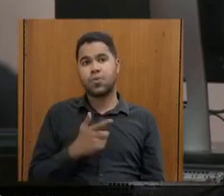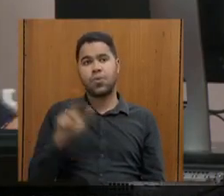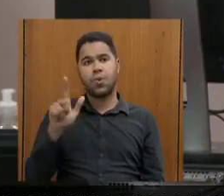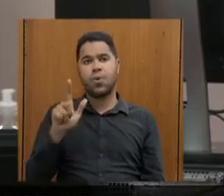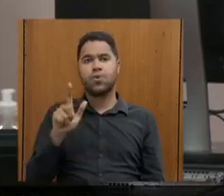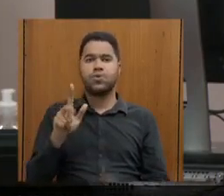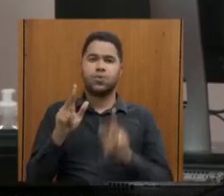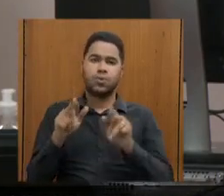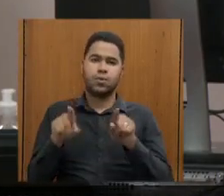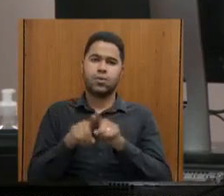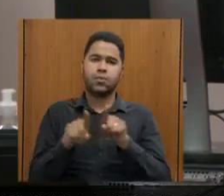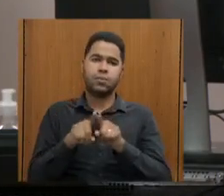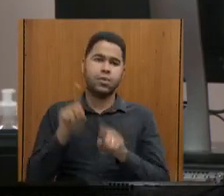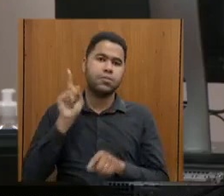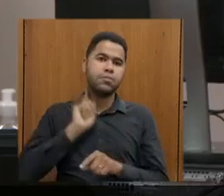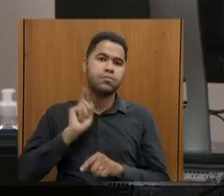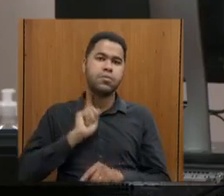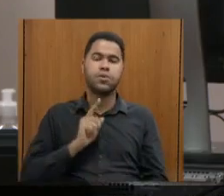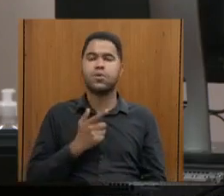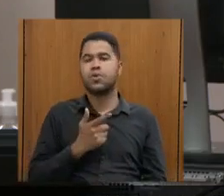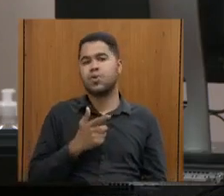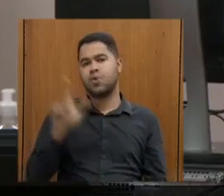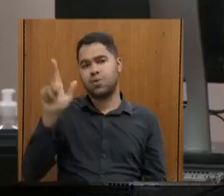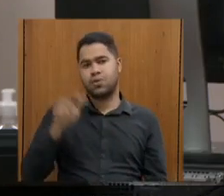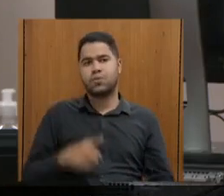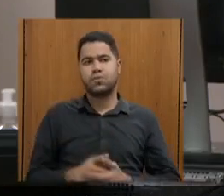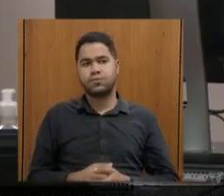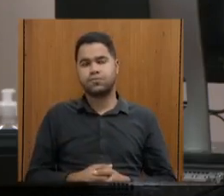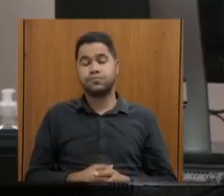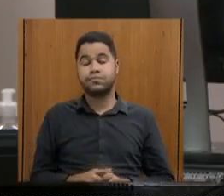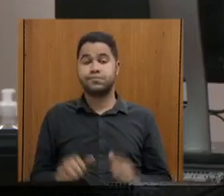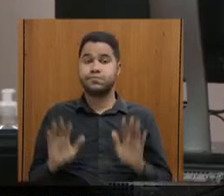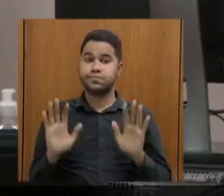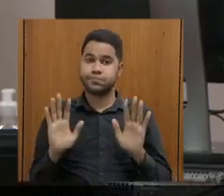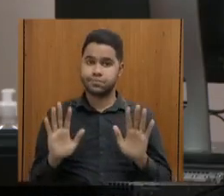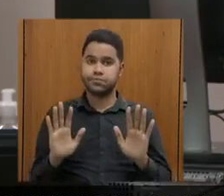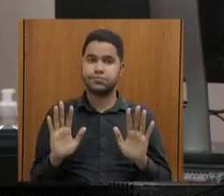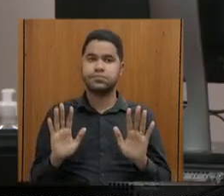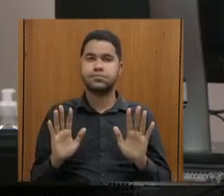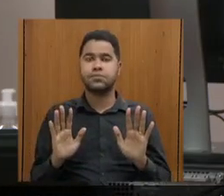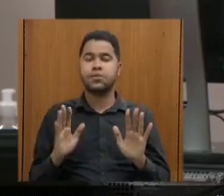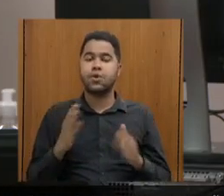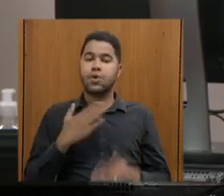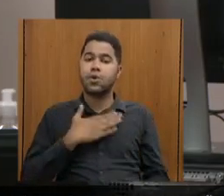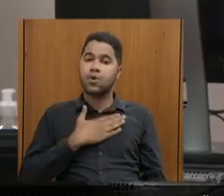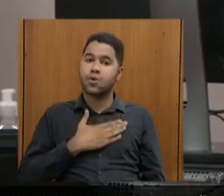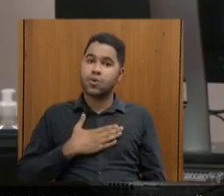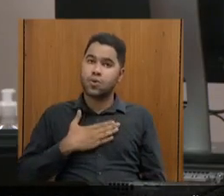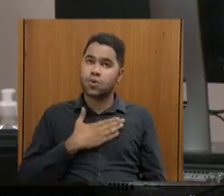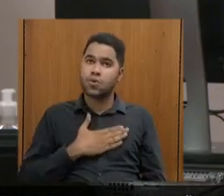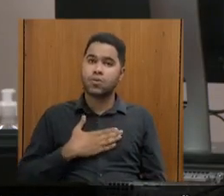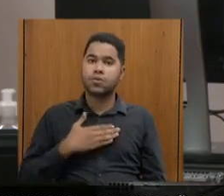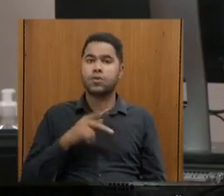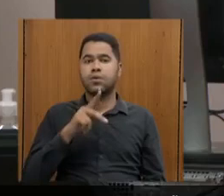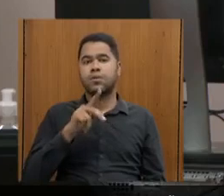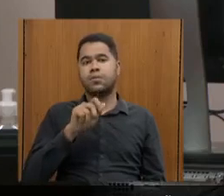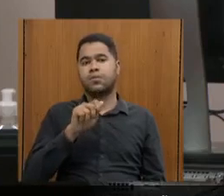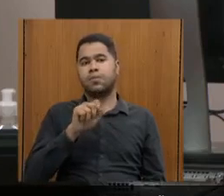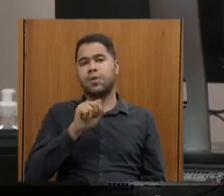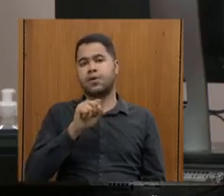assim como Minas Gerais é uma outra Minas Gerais também mas a gente gostaria aqui pas alho